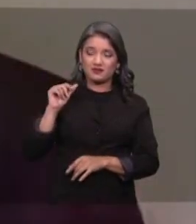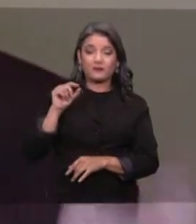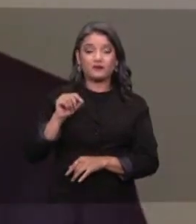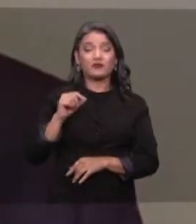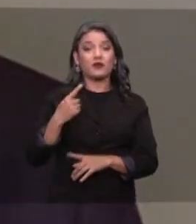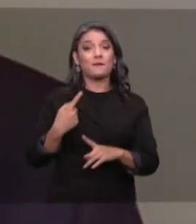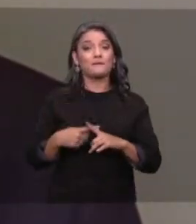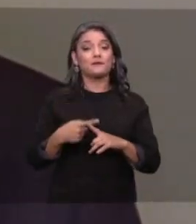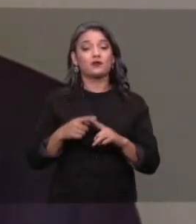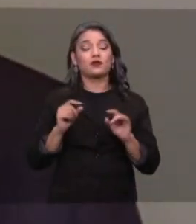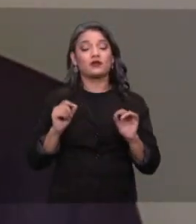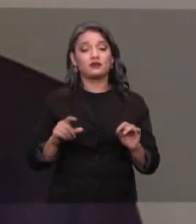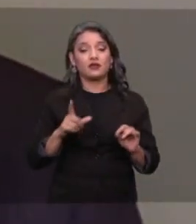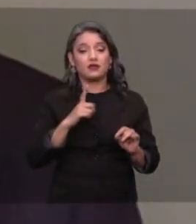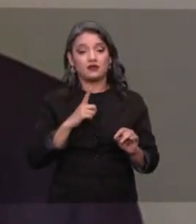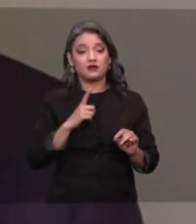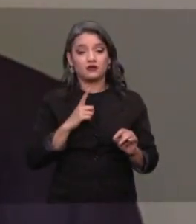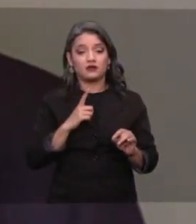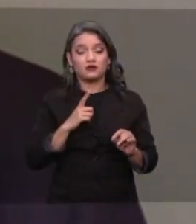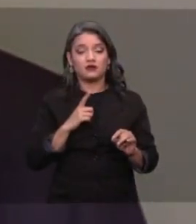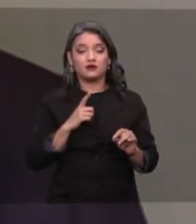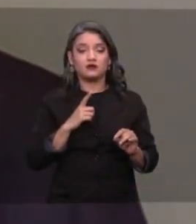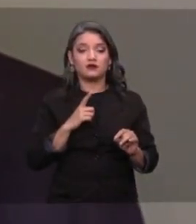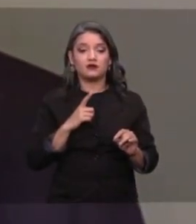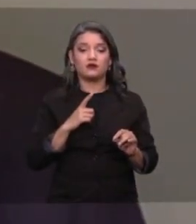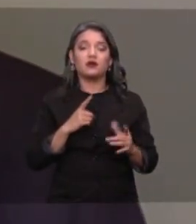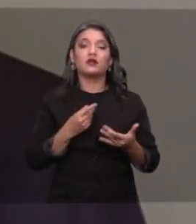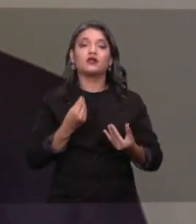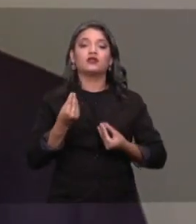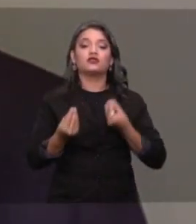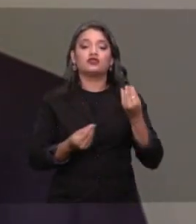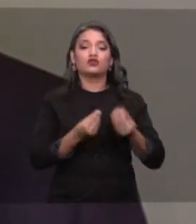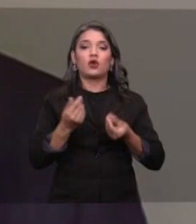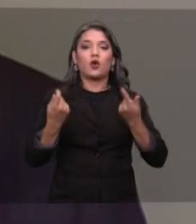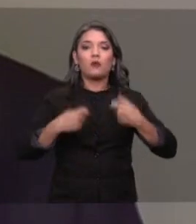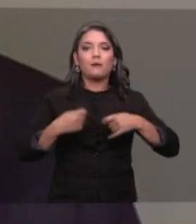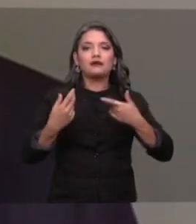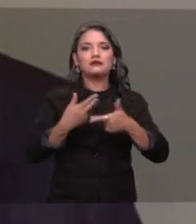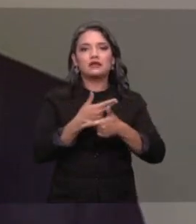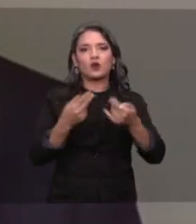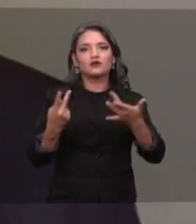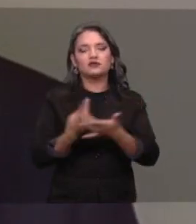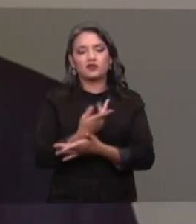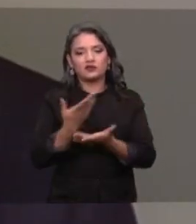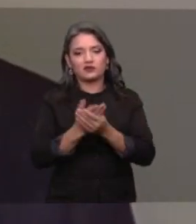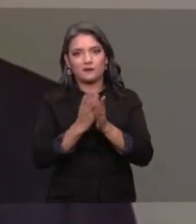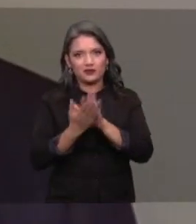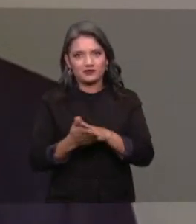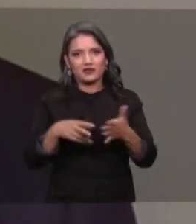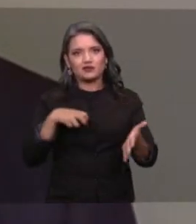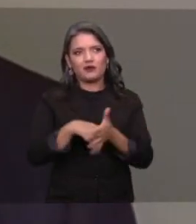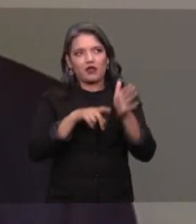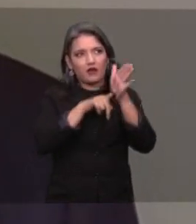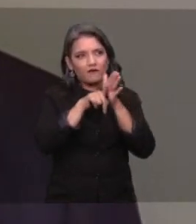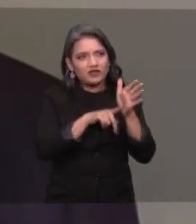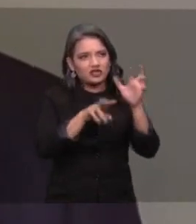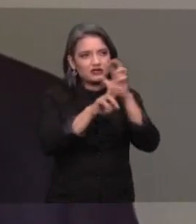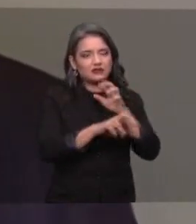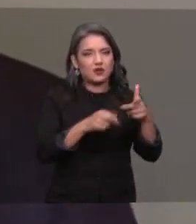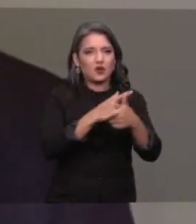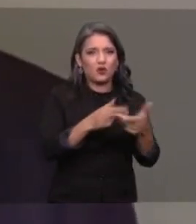da dinamicidade propriamente dita do processo penal e das investigações. A divisão dos trabalhos pode